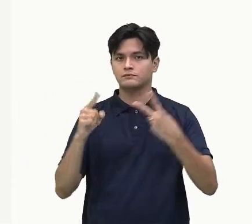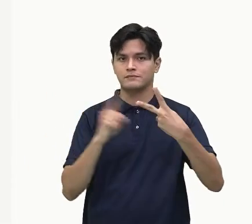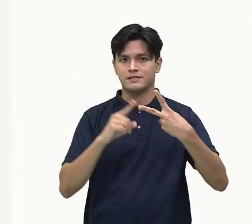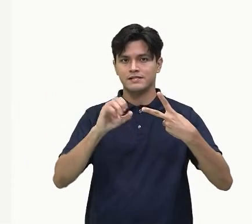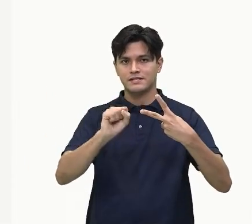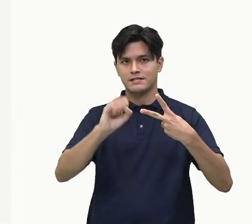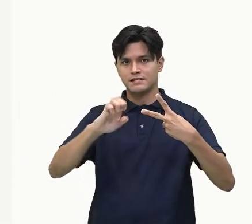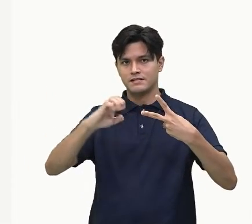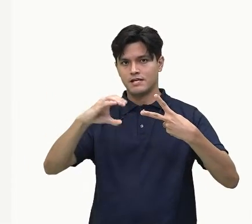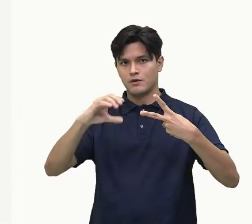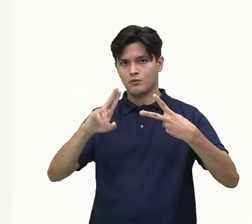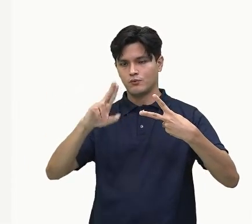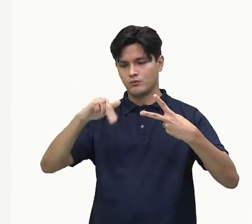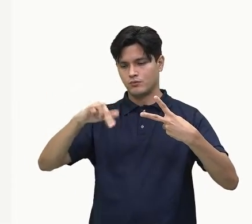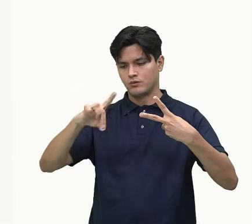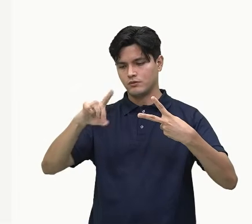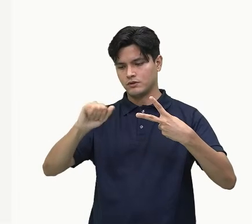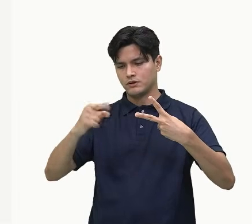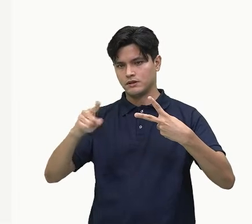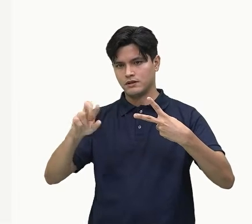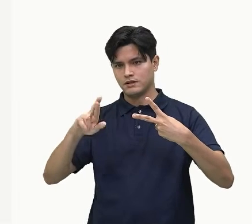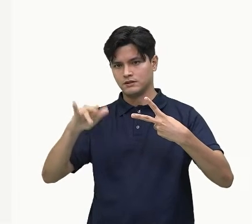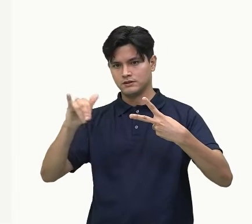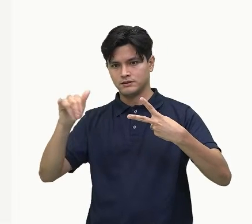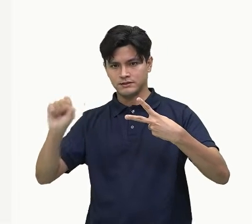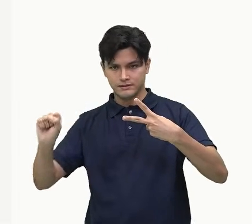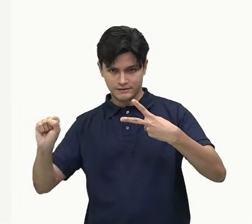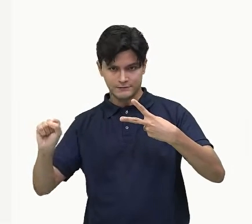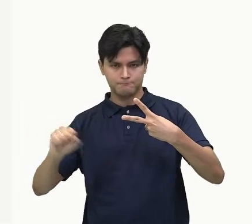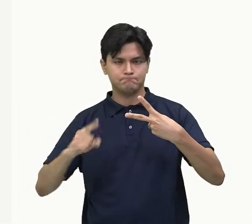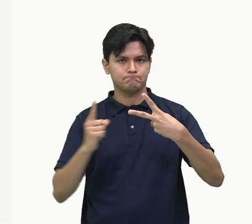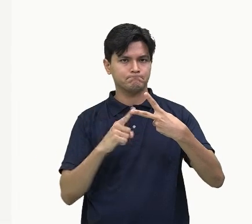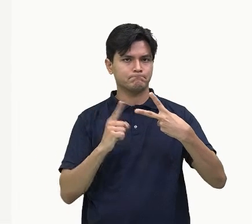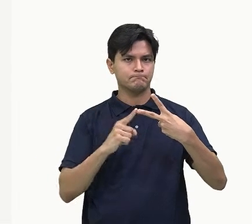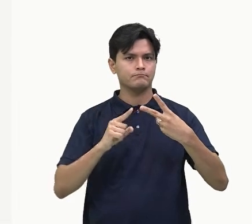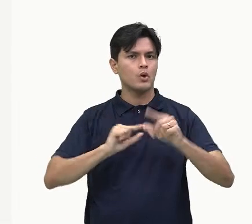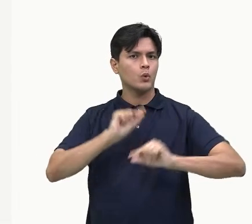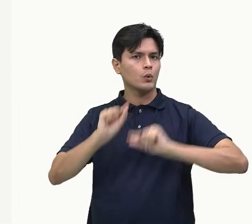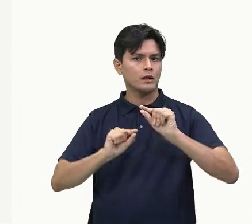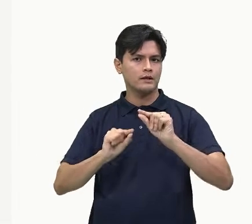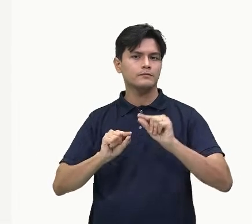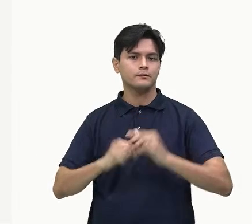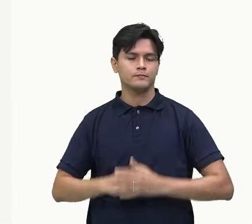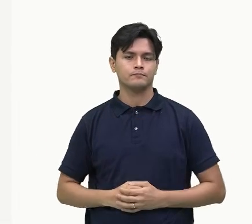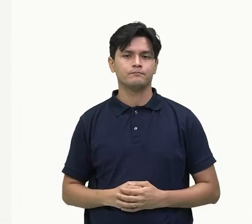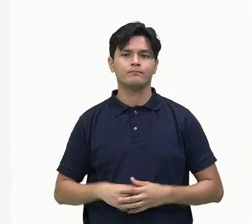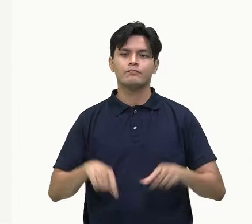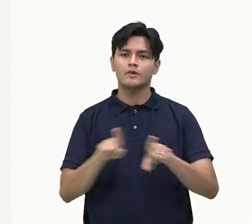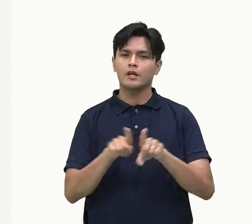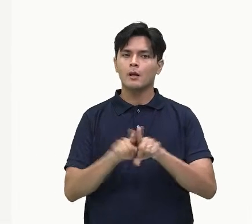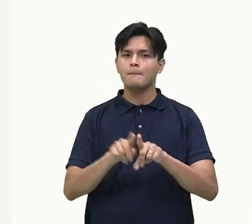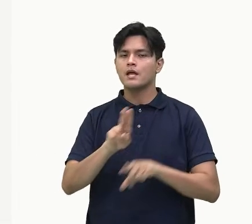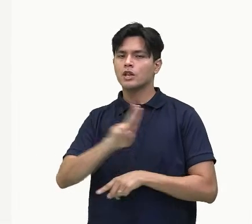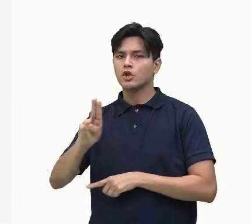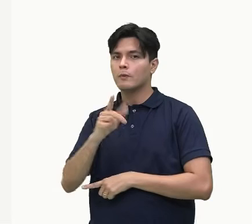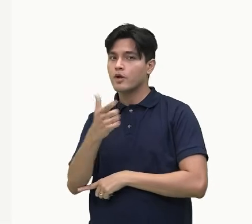Olha só, fontes secundárias, que também são chamadas de